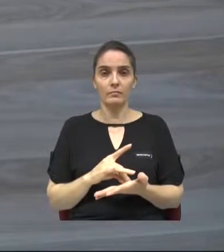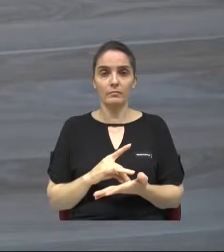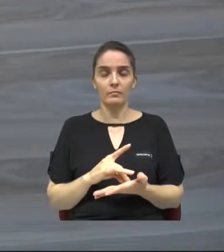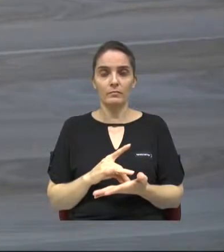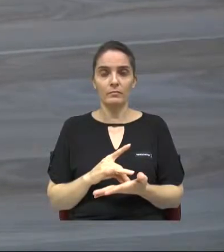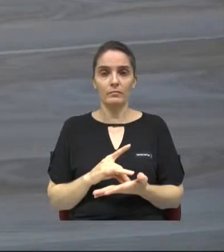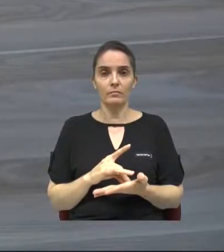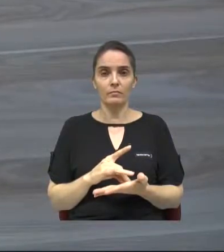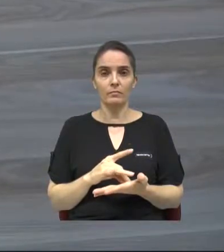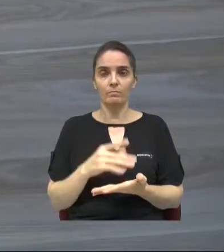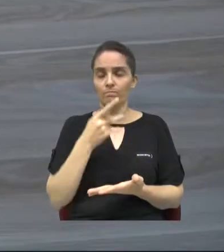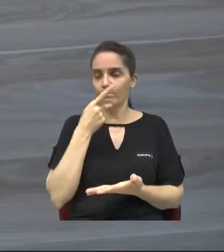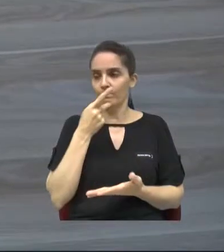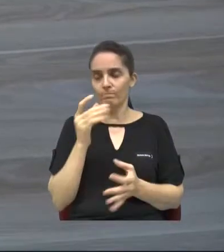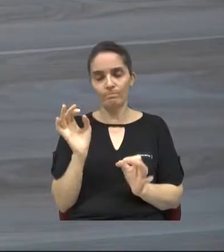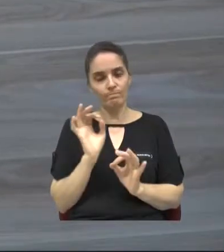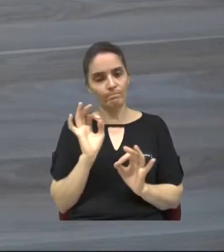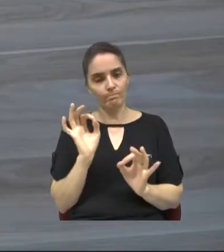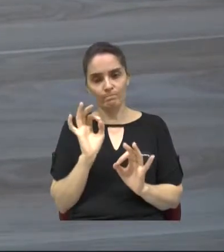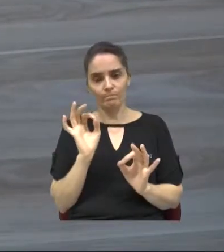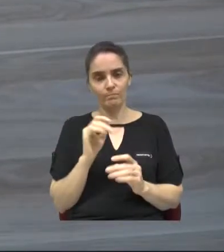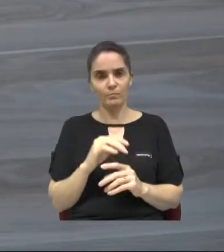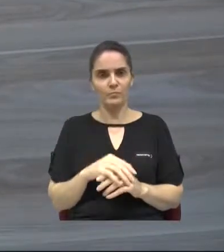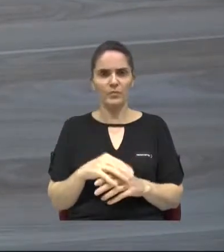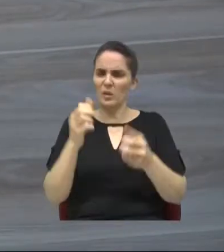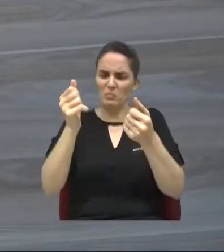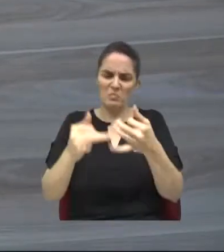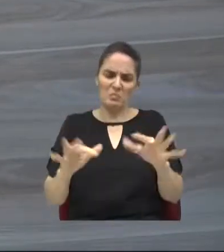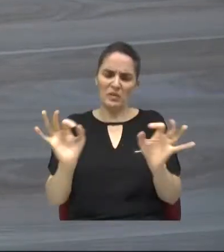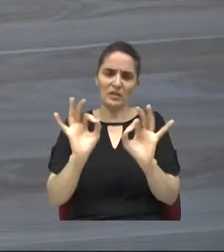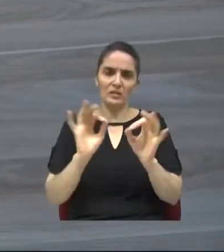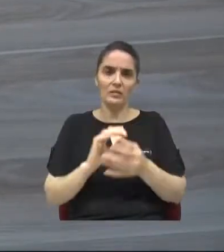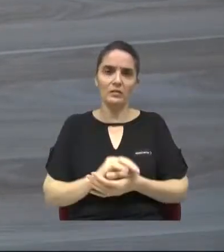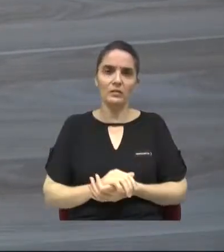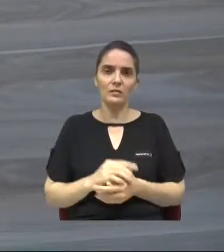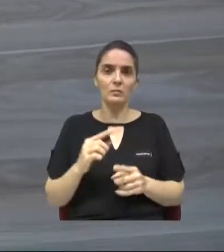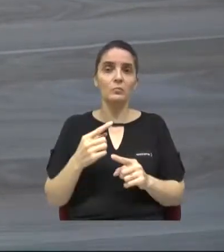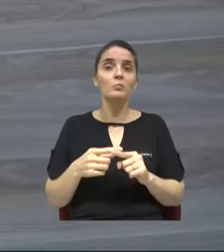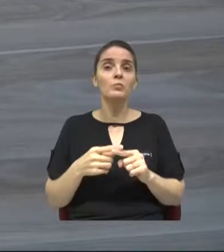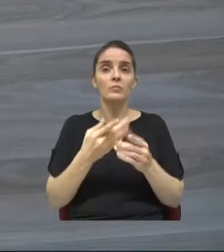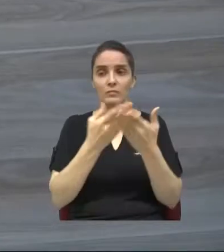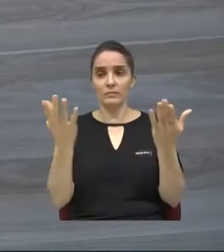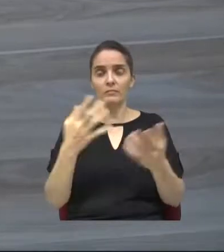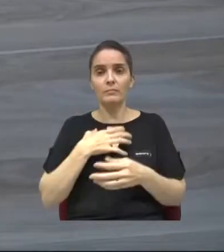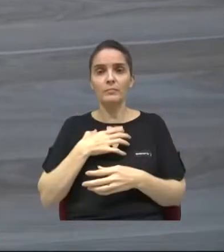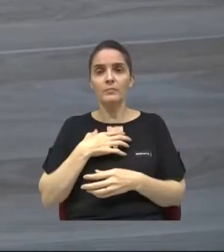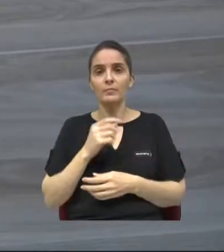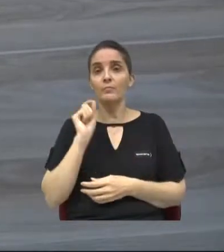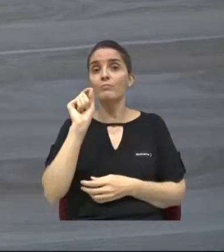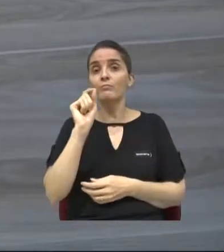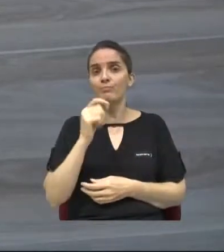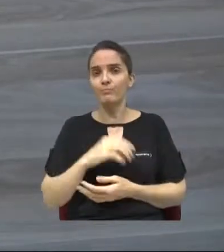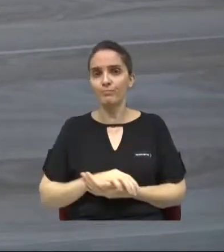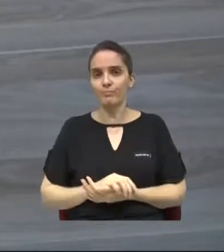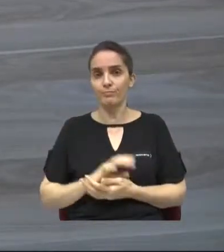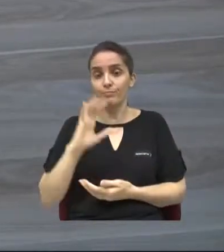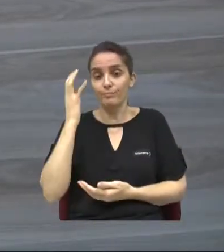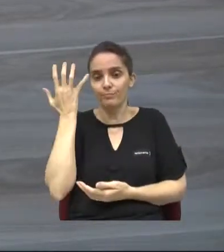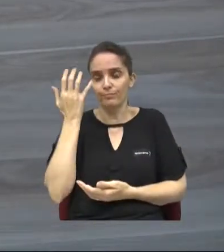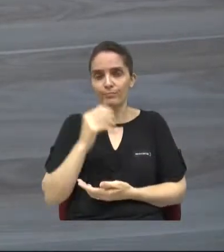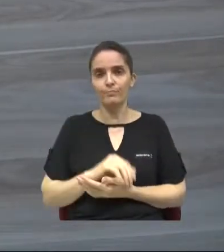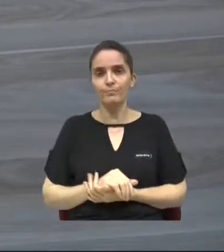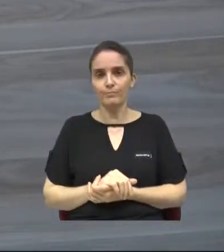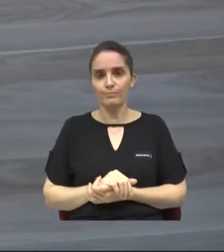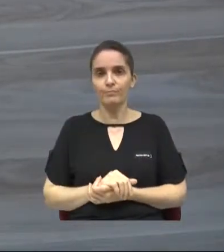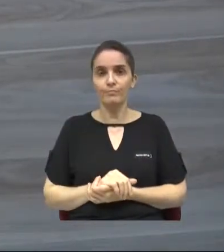inicialmente não iria nem falar nada. E não preciso explicar muito, que acho que vocês devem estar sentindo, né? Devem saber o que passa numa cabeça